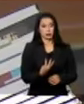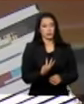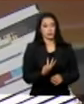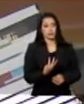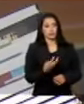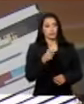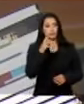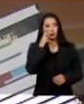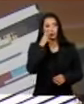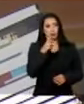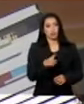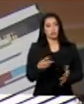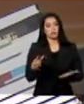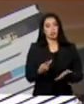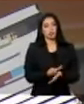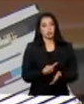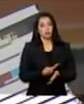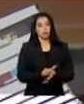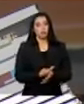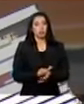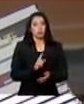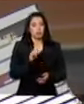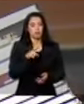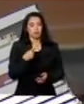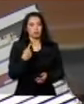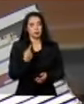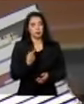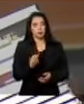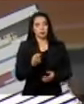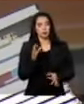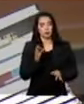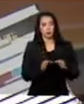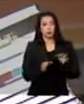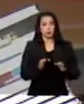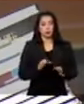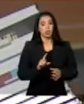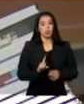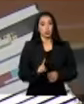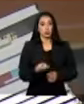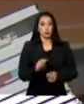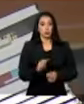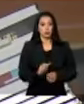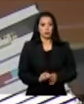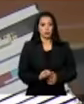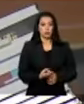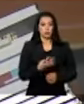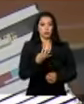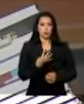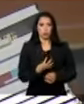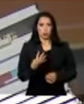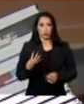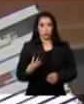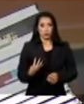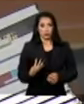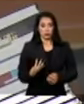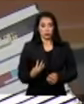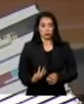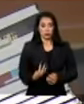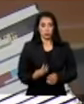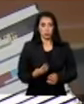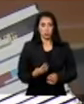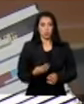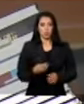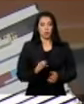ocorrerá dentro em pouco. Nessa última, na 44, o